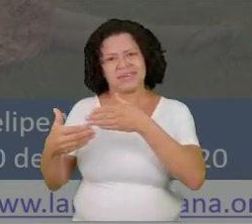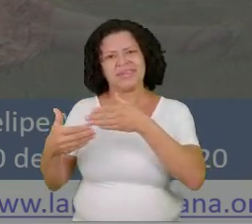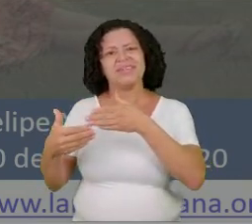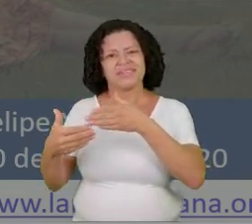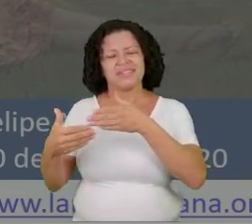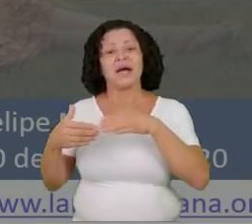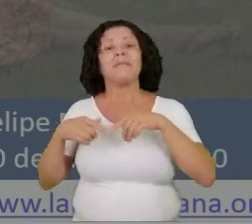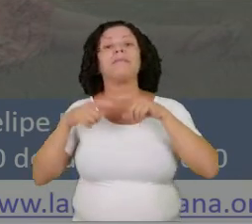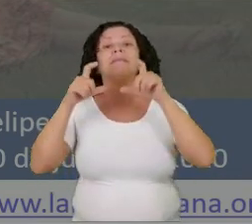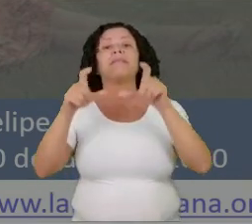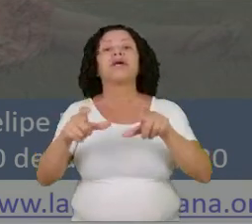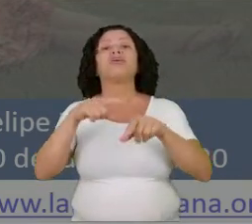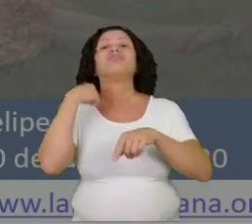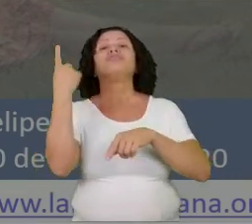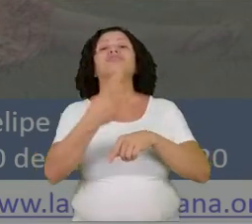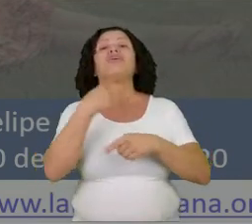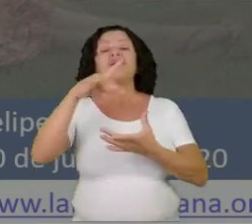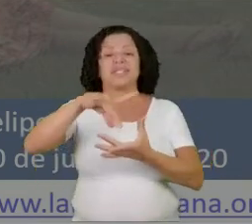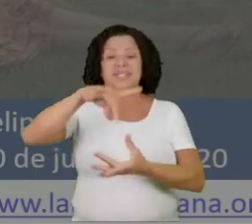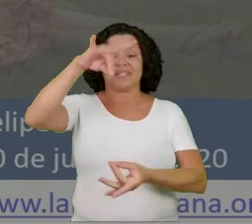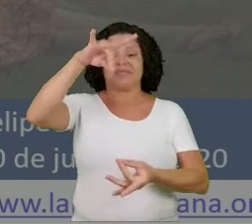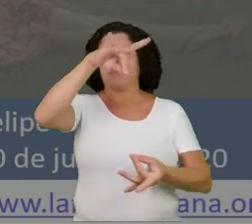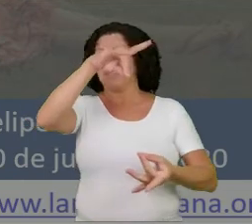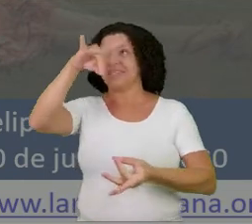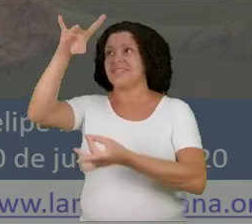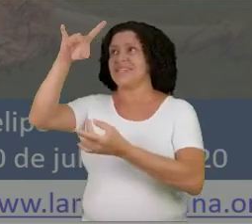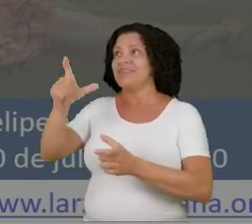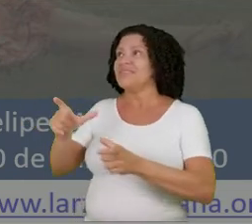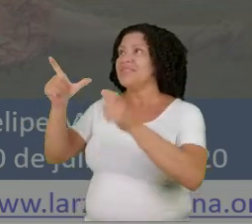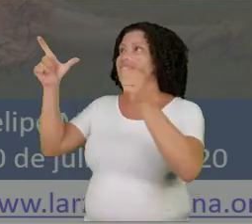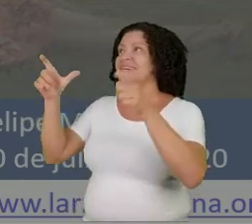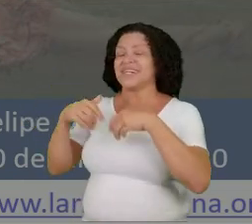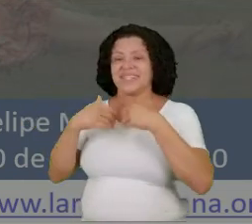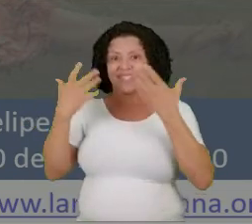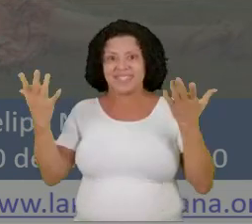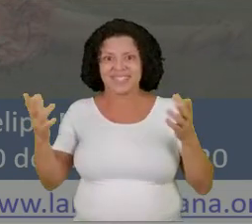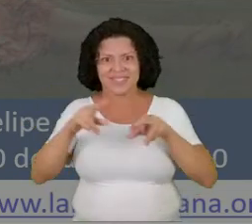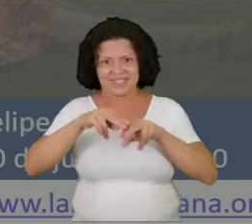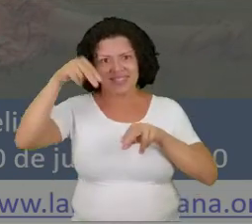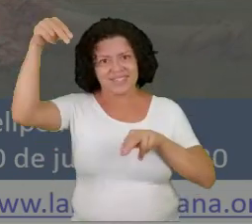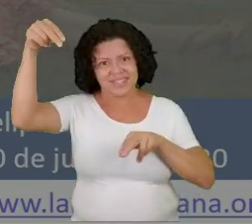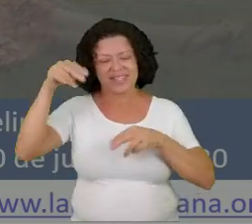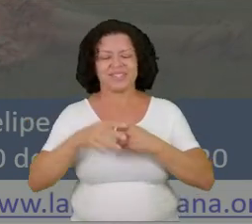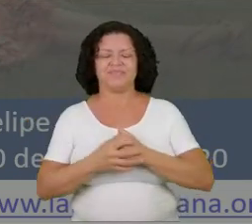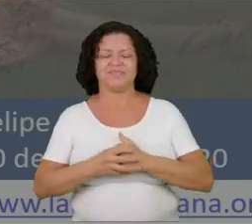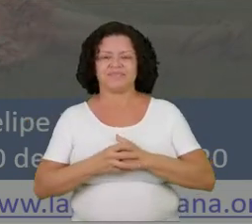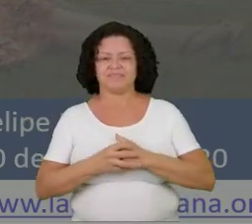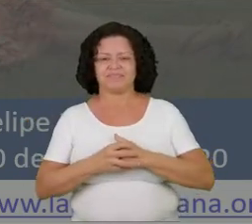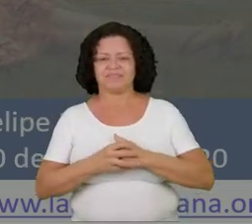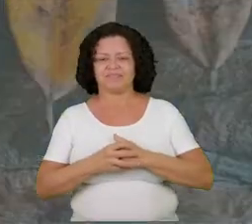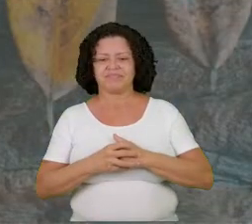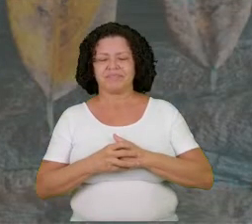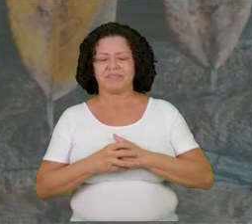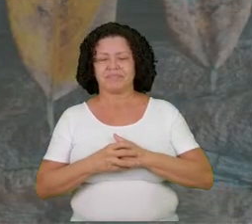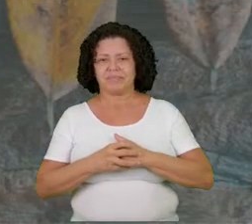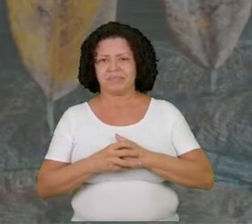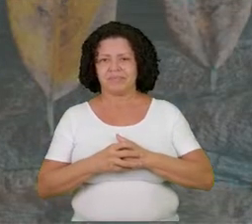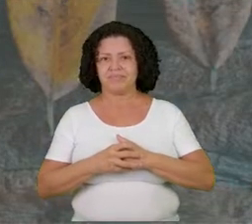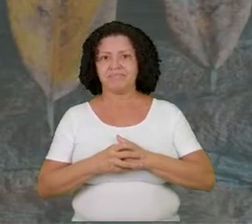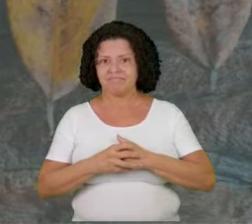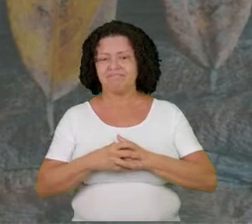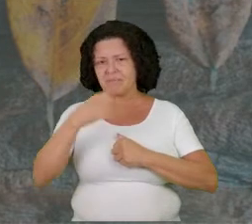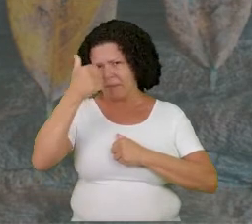principalmente, para onde nós espíritos iremos ao desencarnar. A